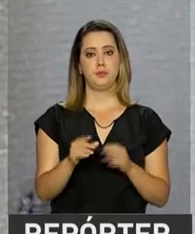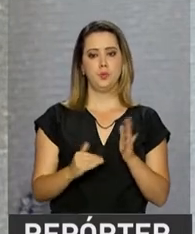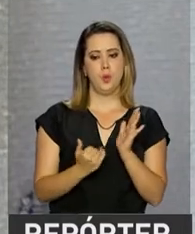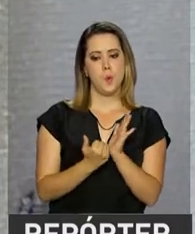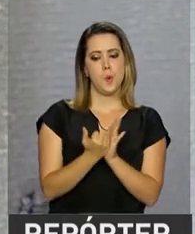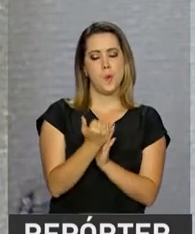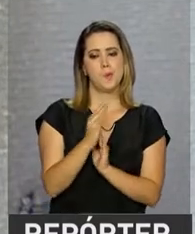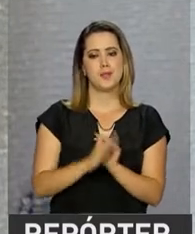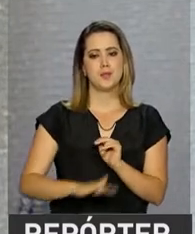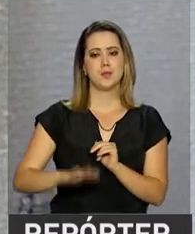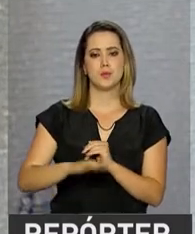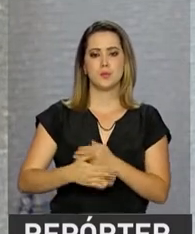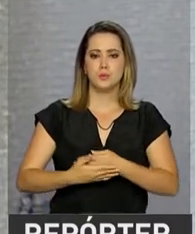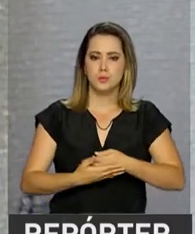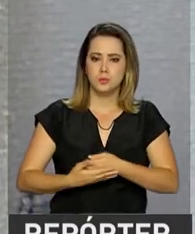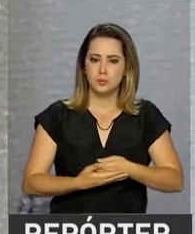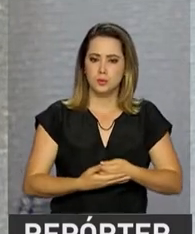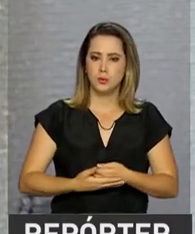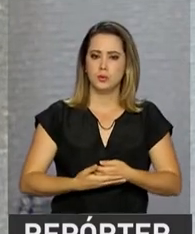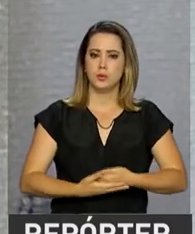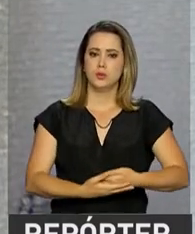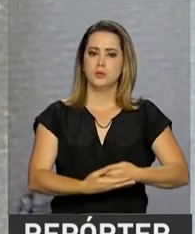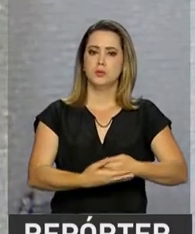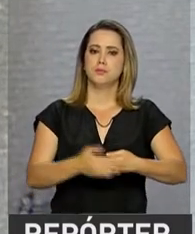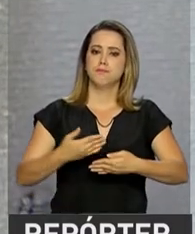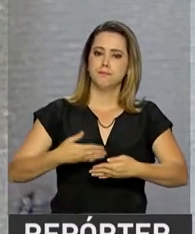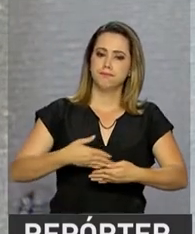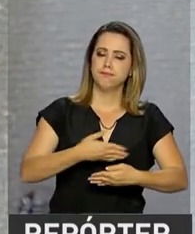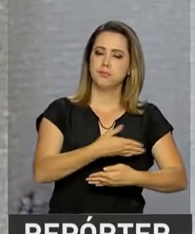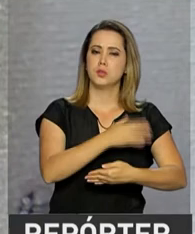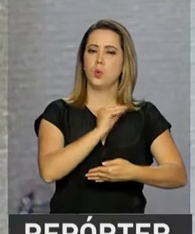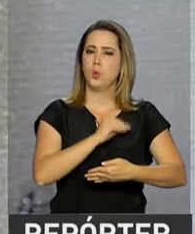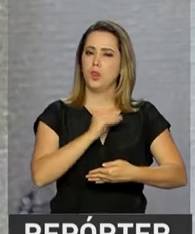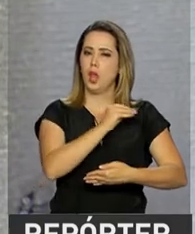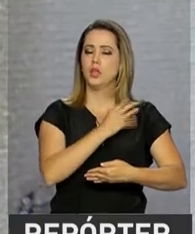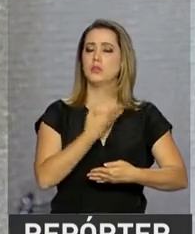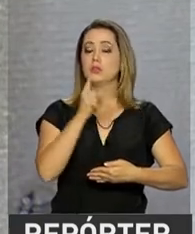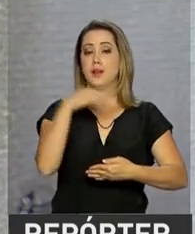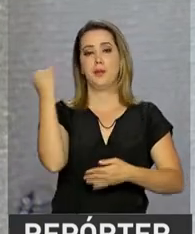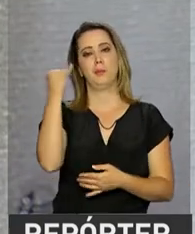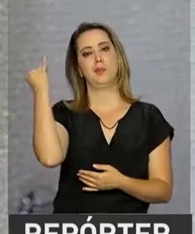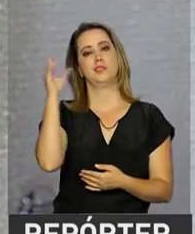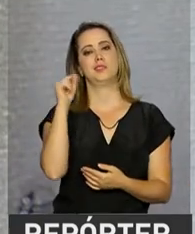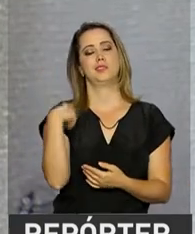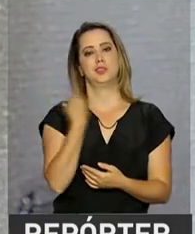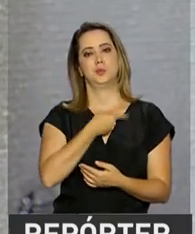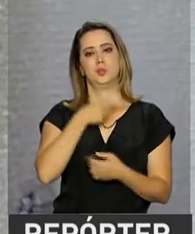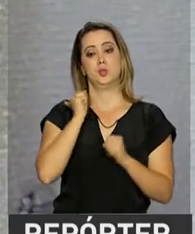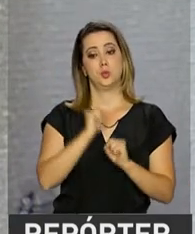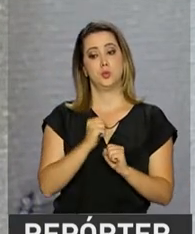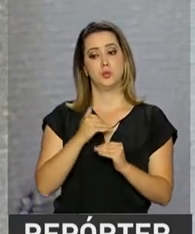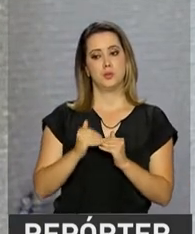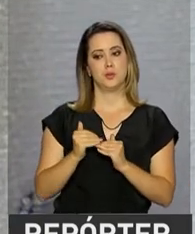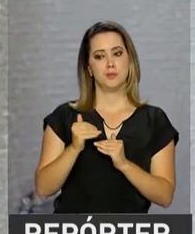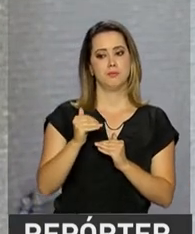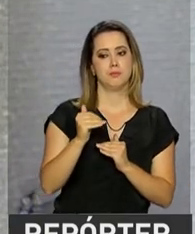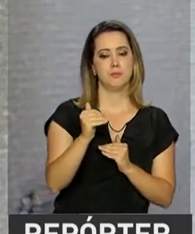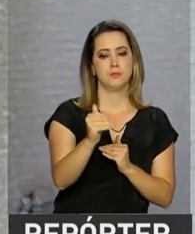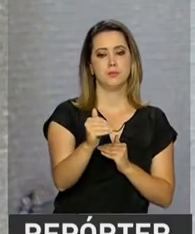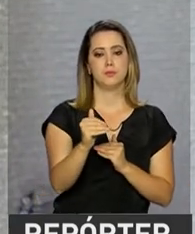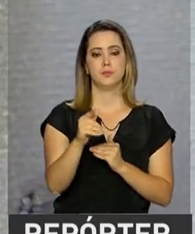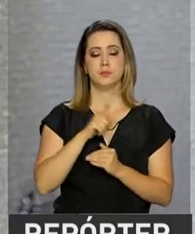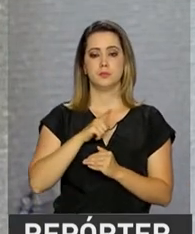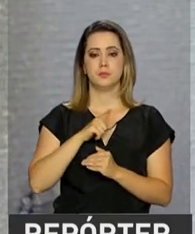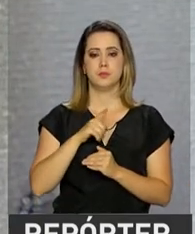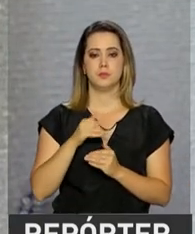primeira infância e o cuidado à primeira infância é decisivo para que a gente possa ter